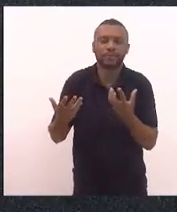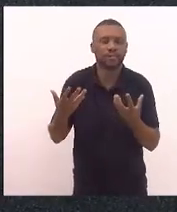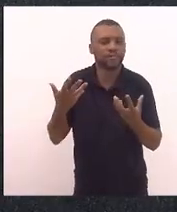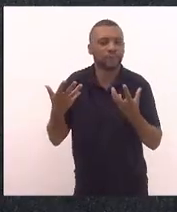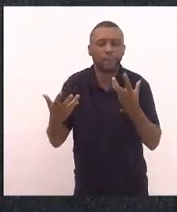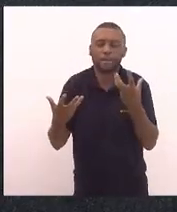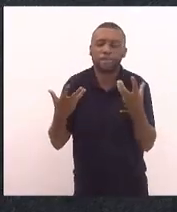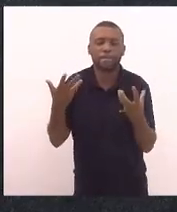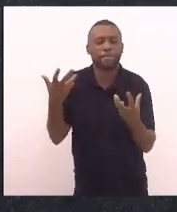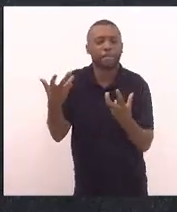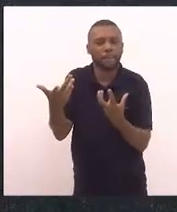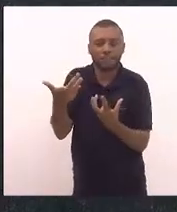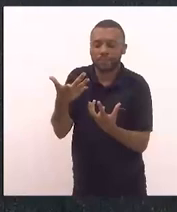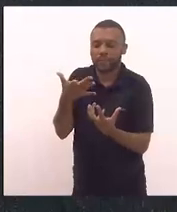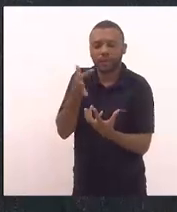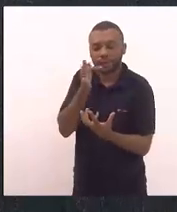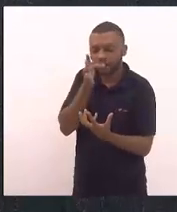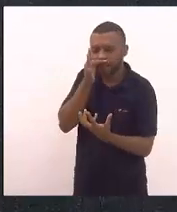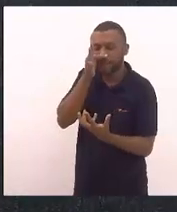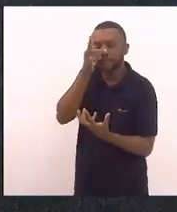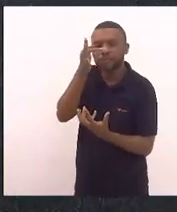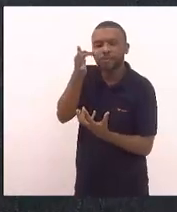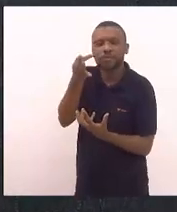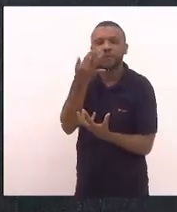não é uma rosa